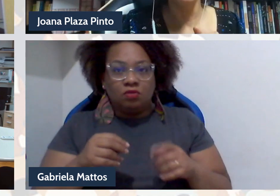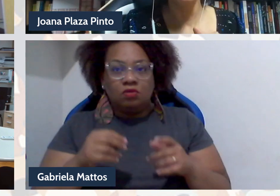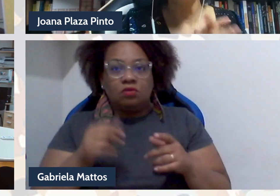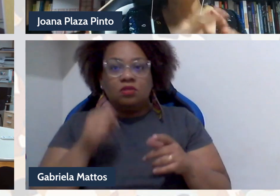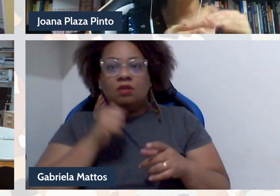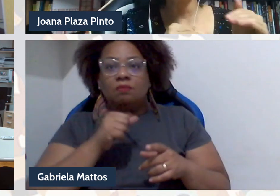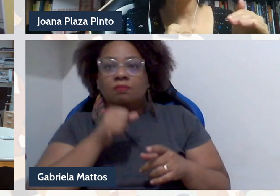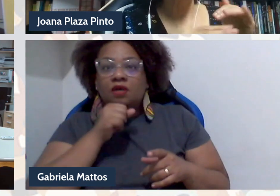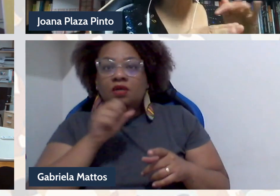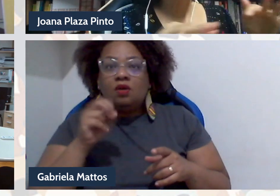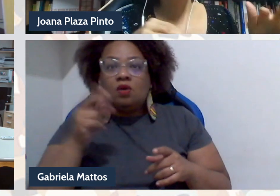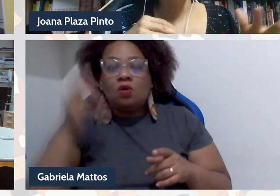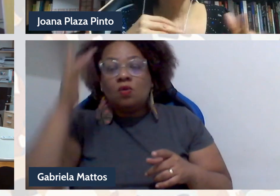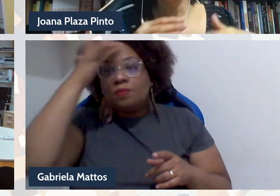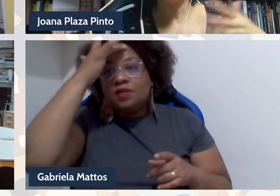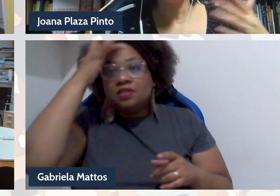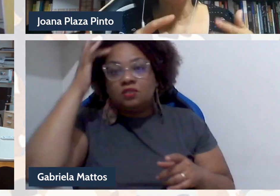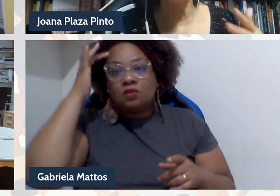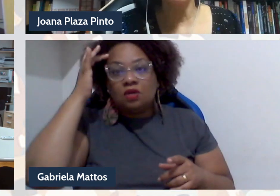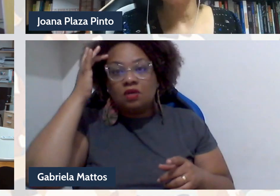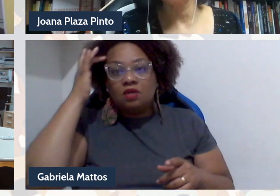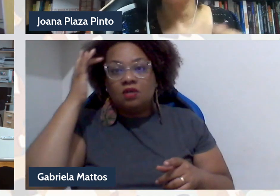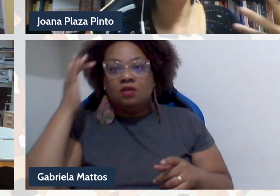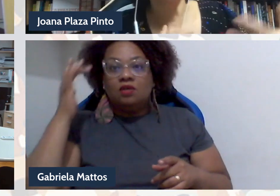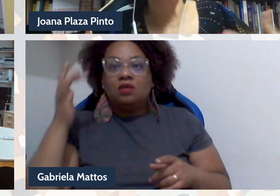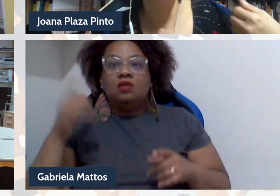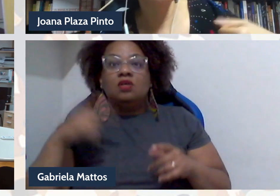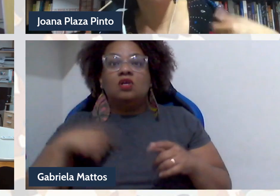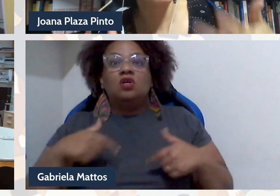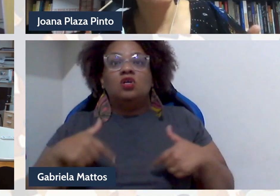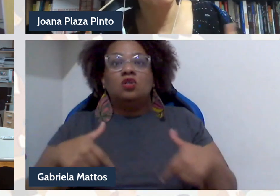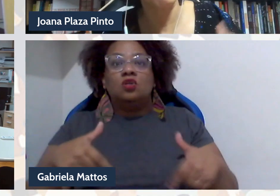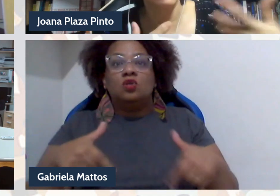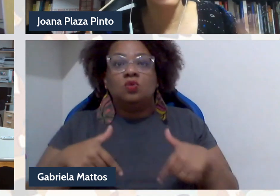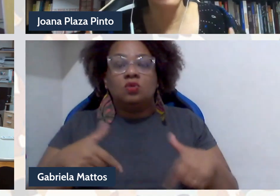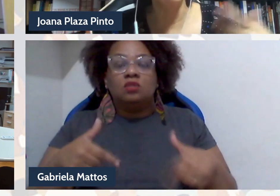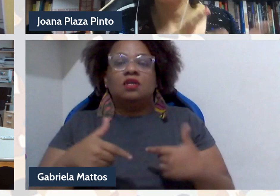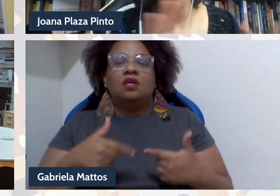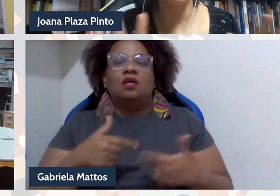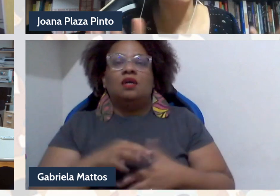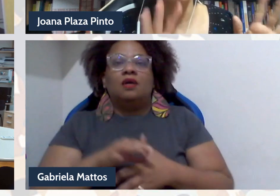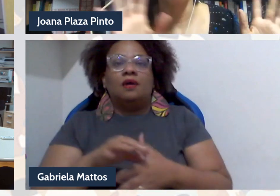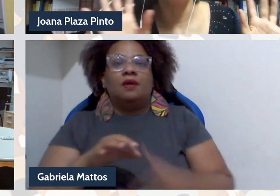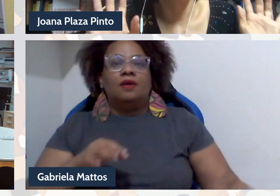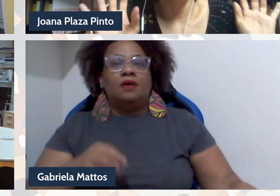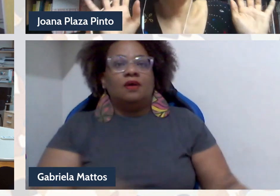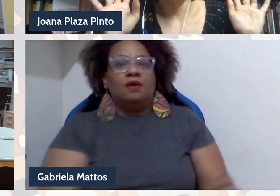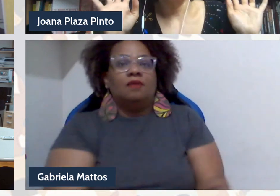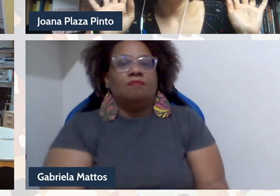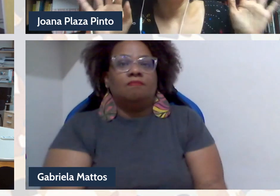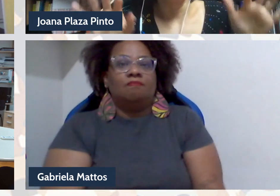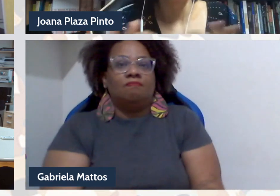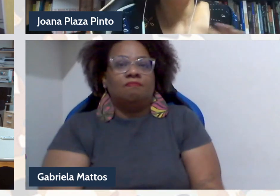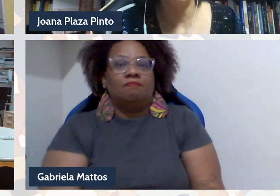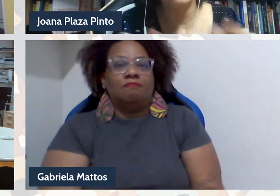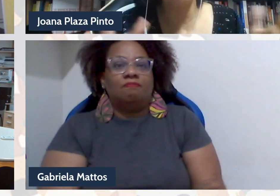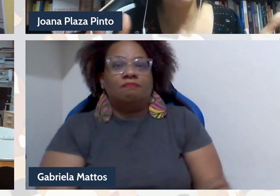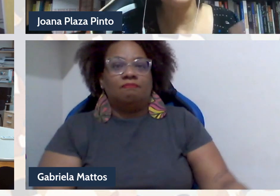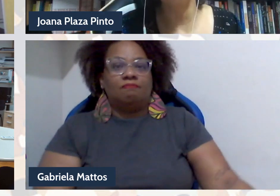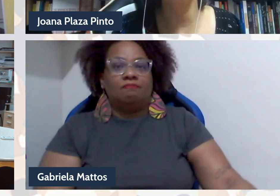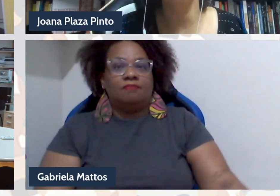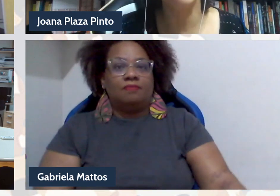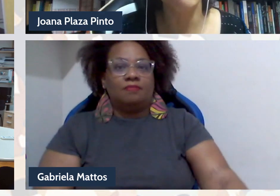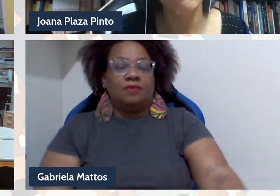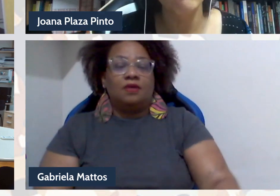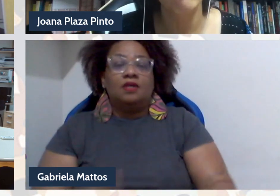alguém. E na luta de levar bebê para câmera e tudo. Assim, não aparece